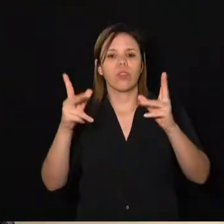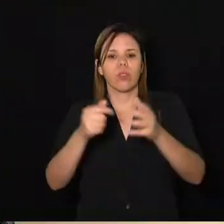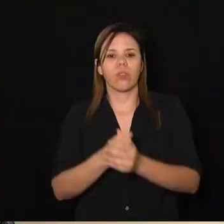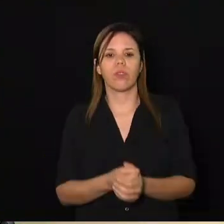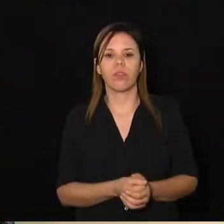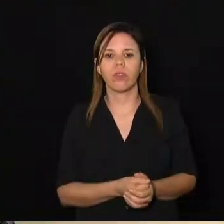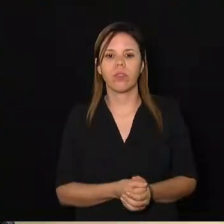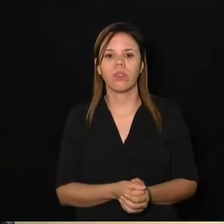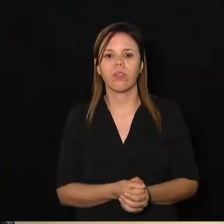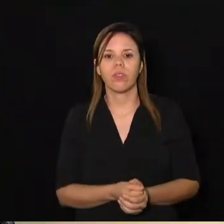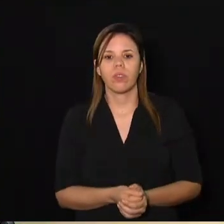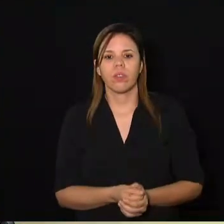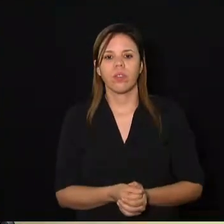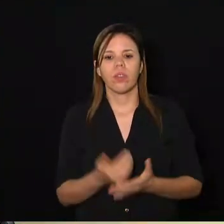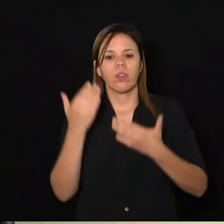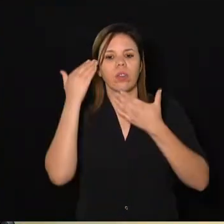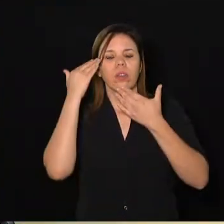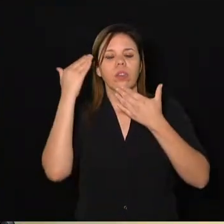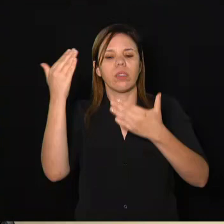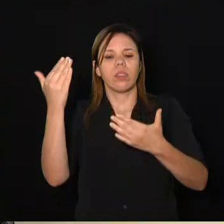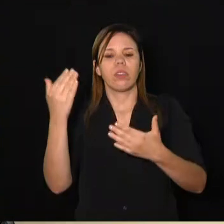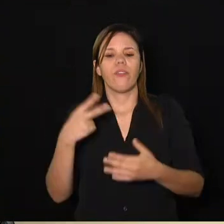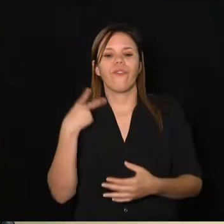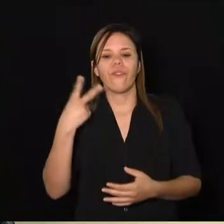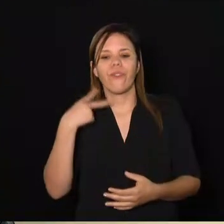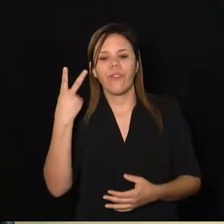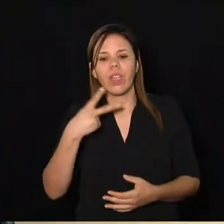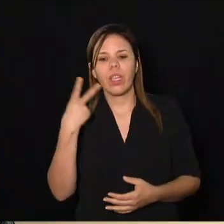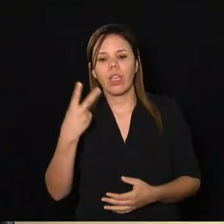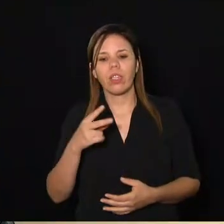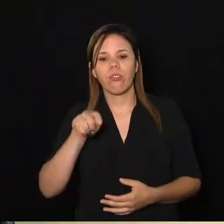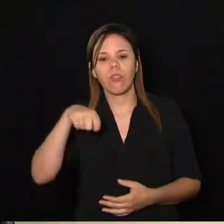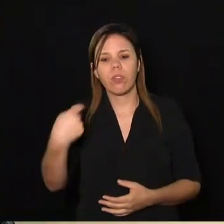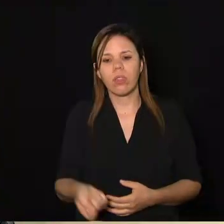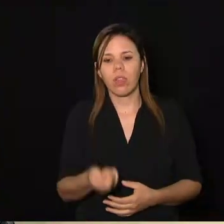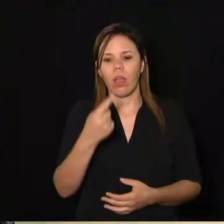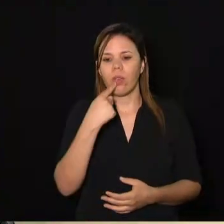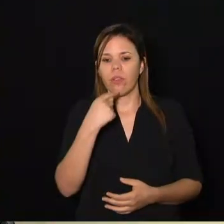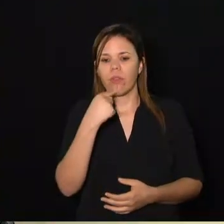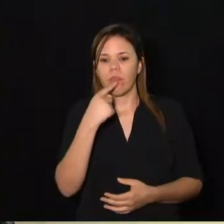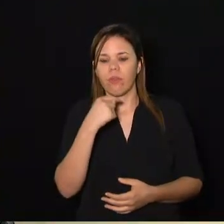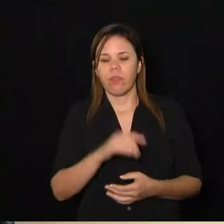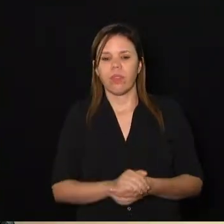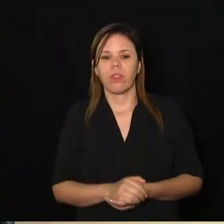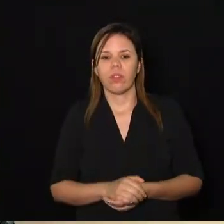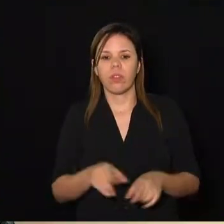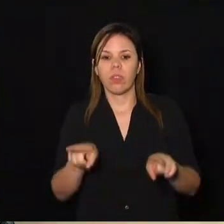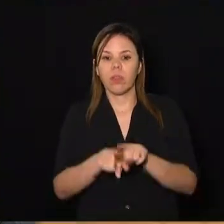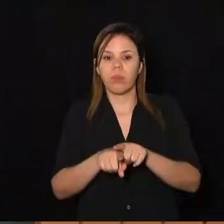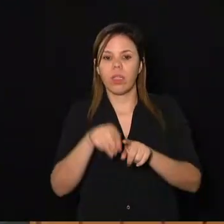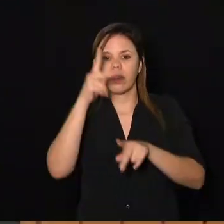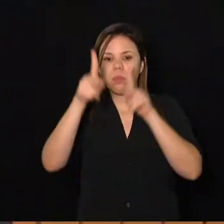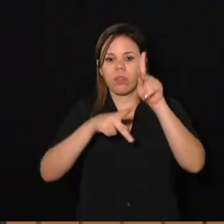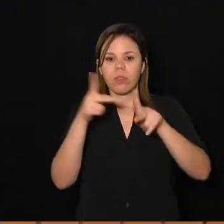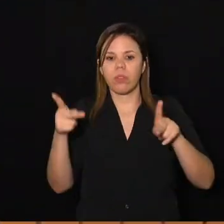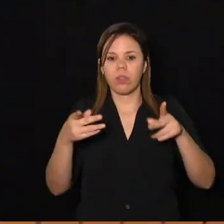agradeço ao vereador vermelho a oportunidade e aos demais edis aqui dessa casa